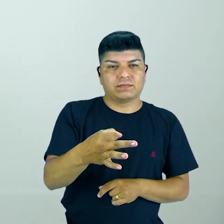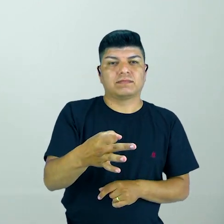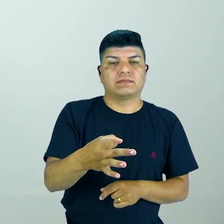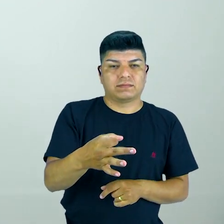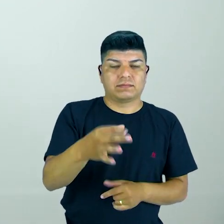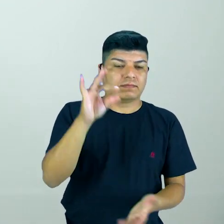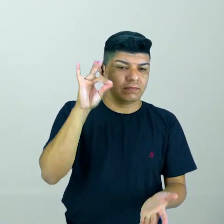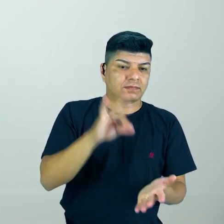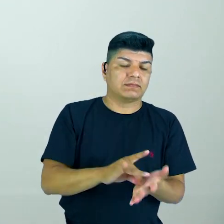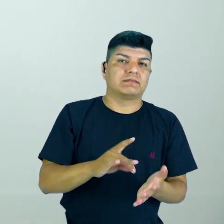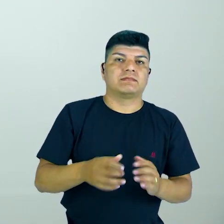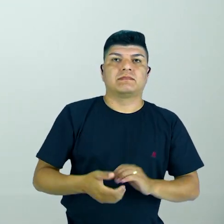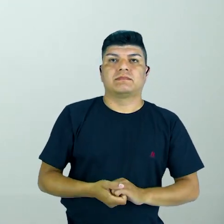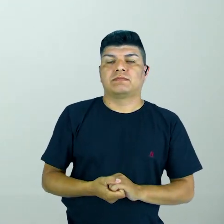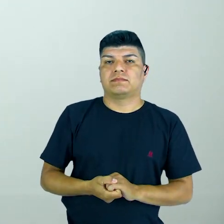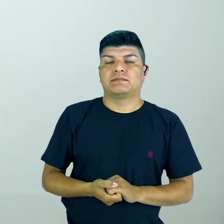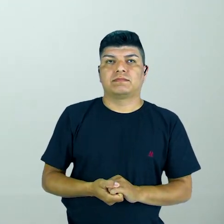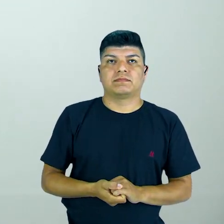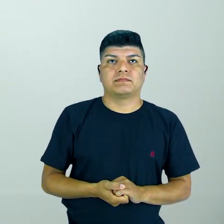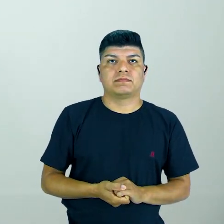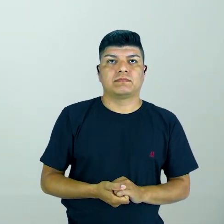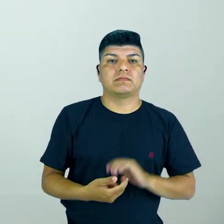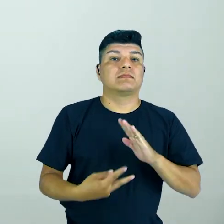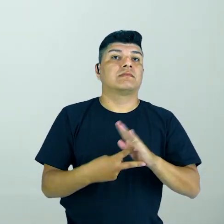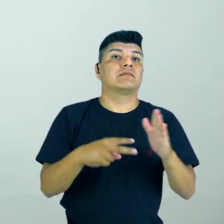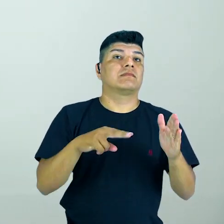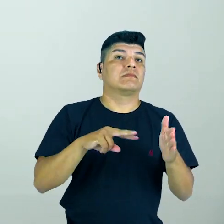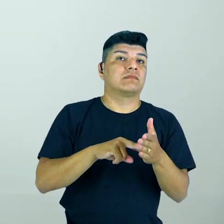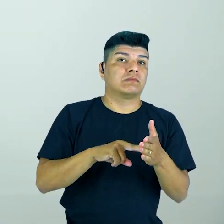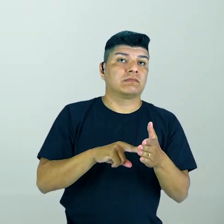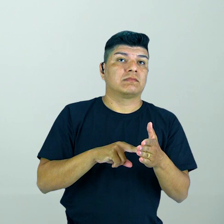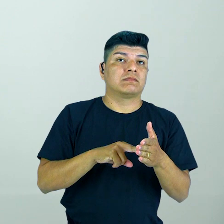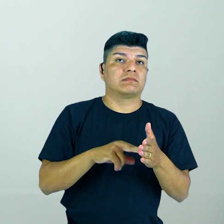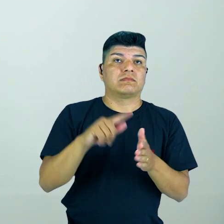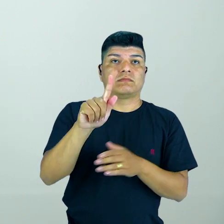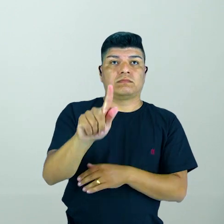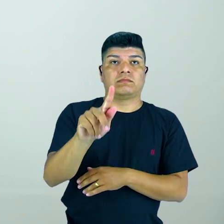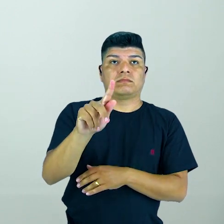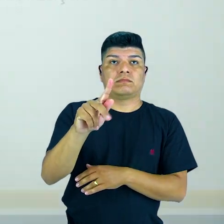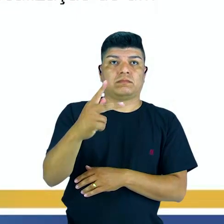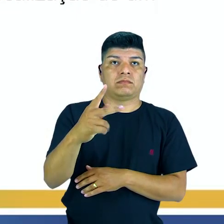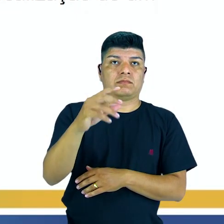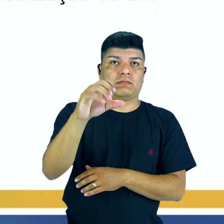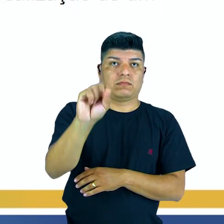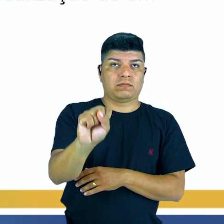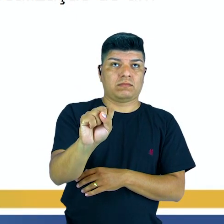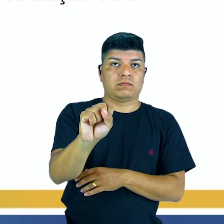Bem precisa, ok? O que significa GPS? Global